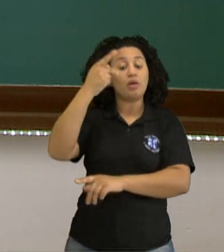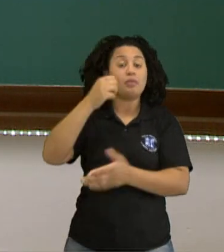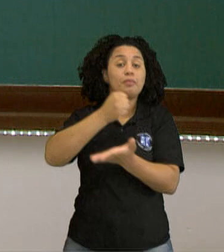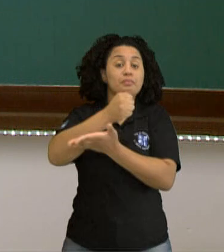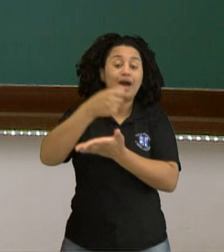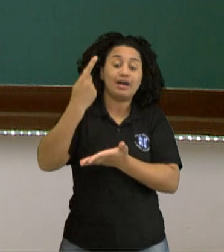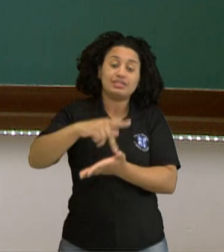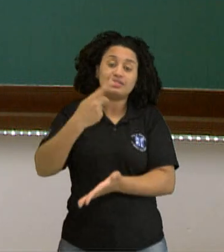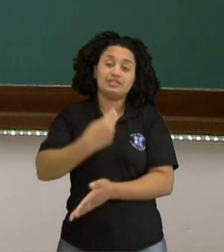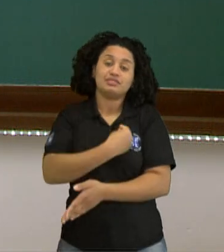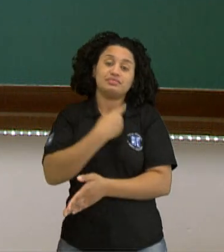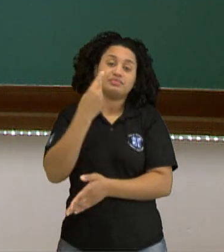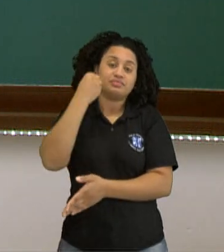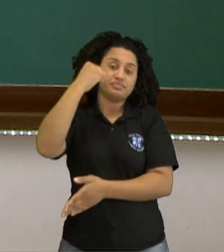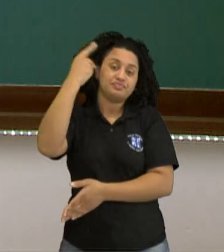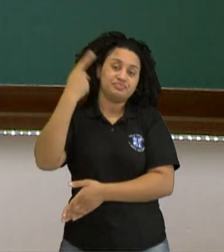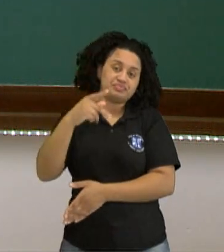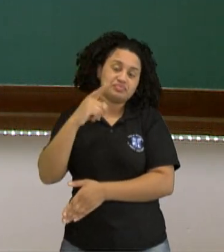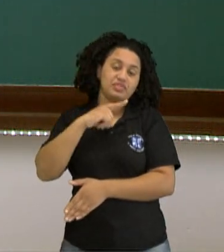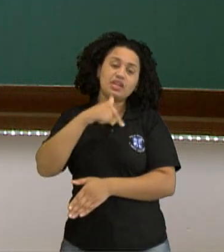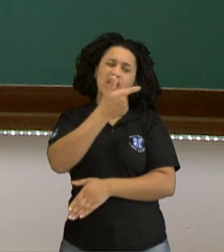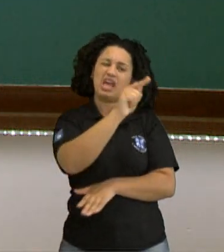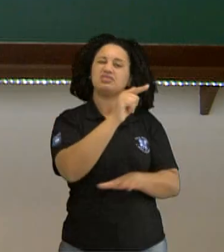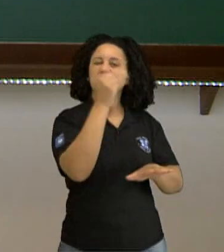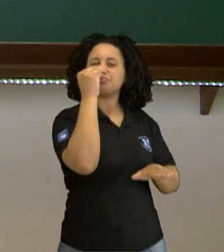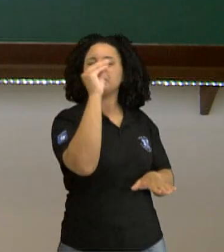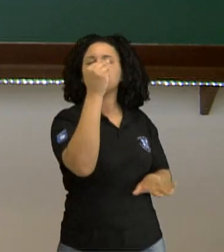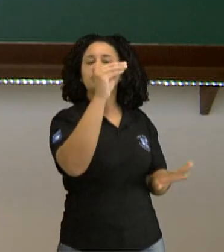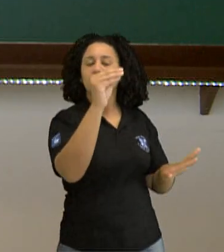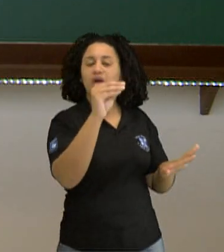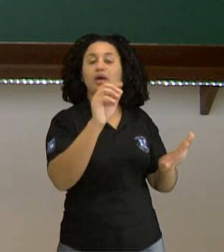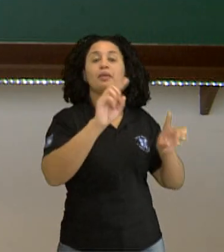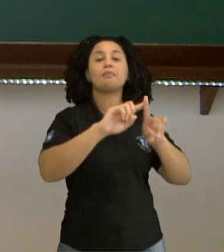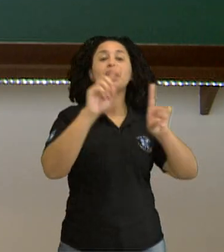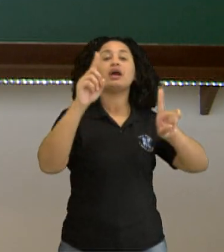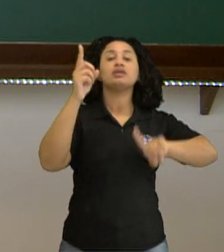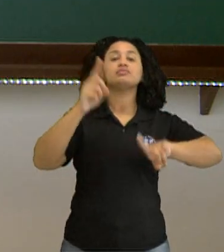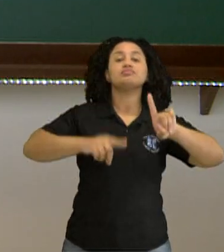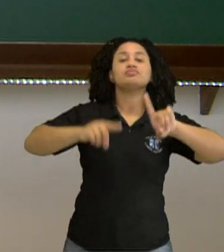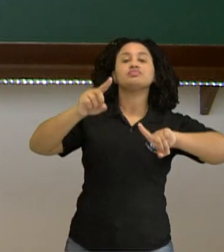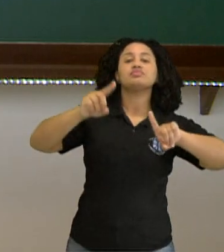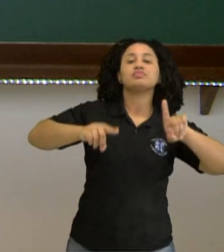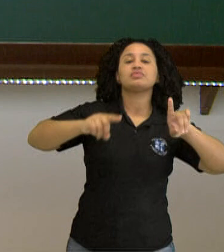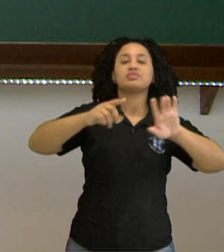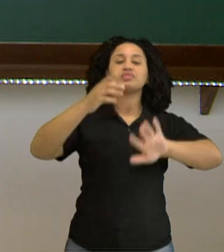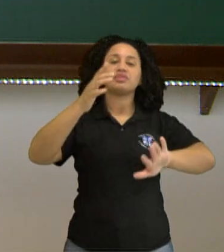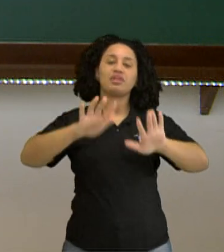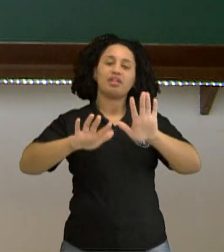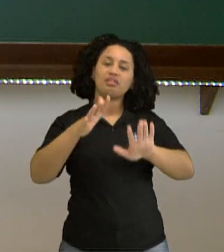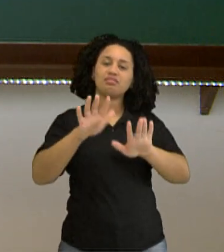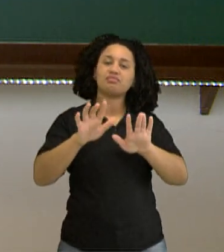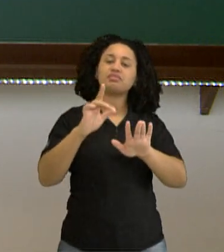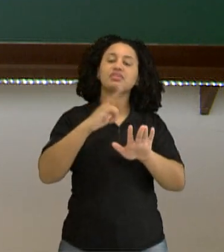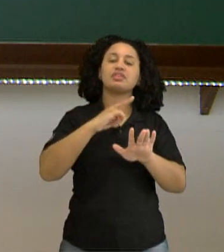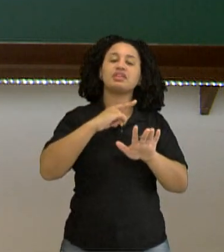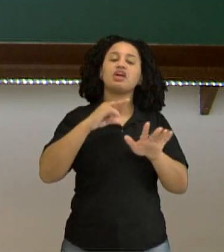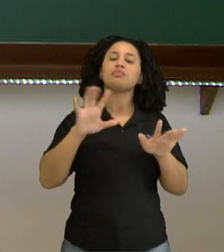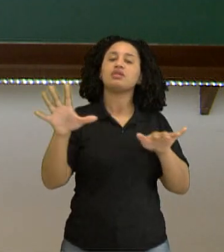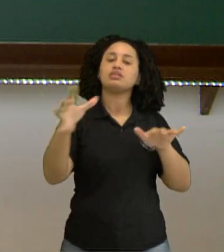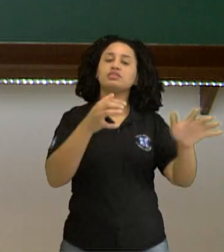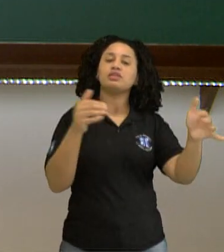e desconstrói as demais. Já no relativismo, a gente começa uma perspectiva mais